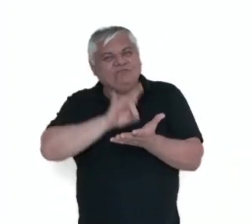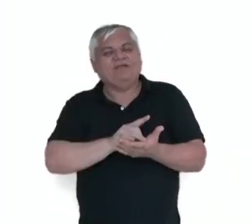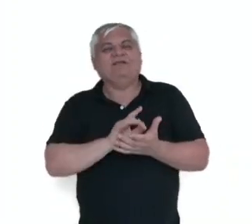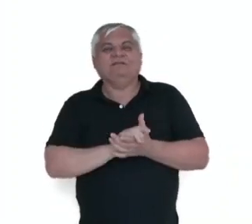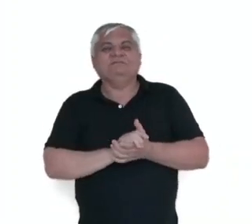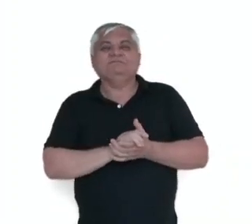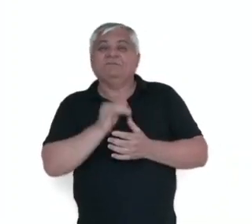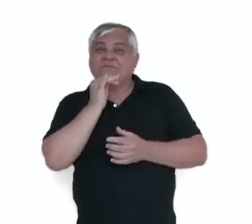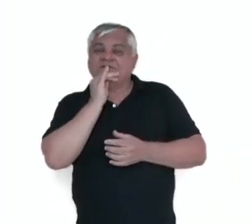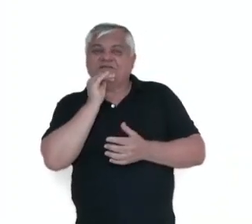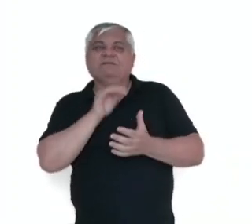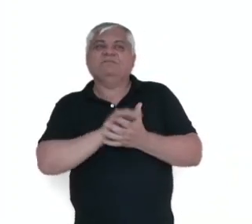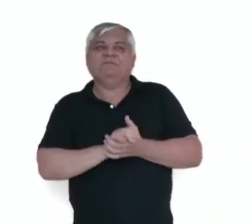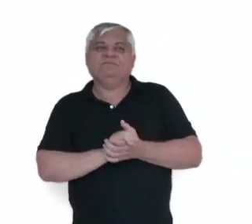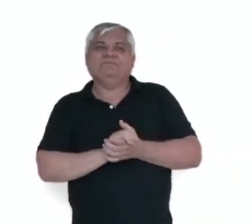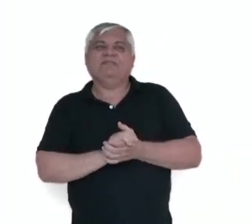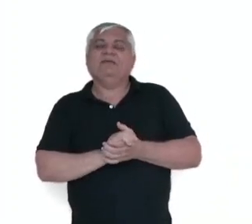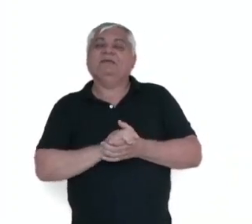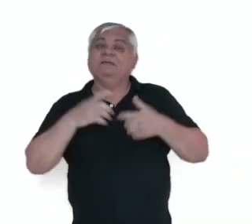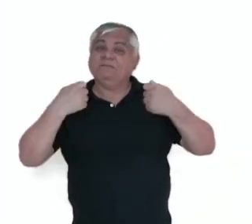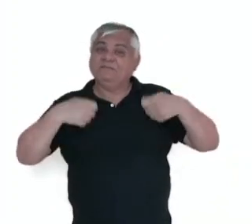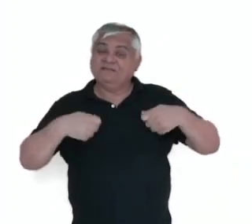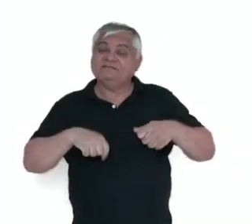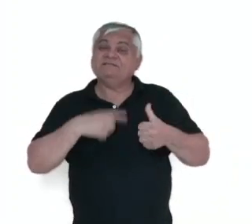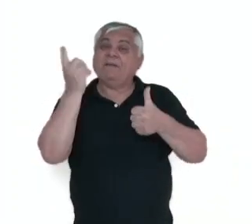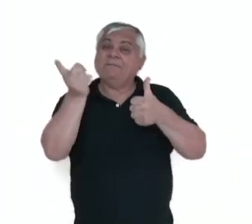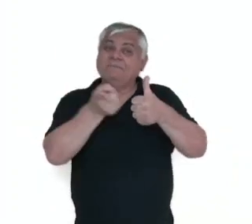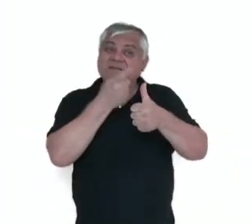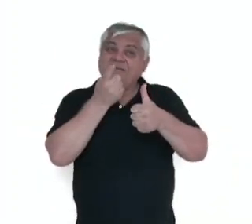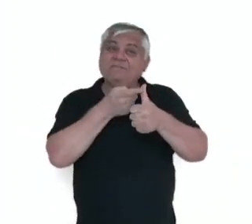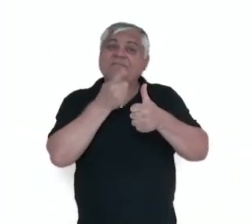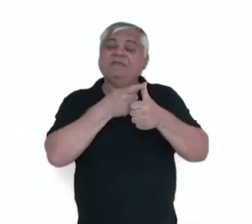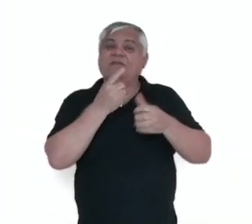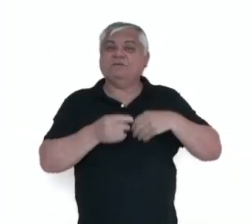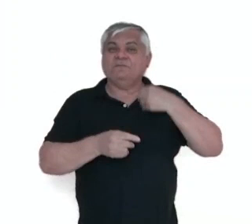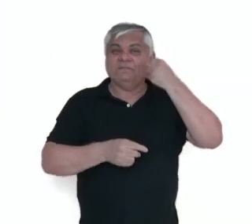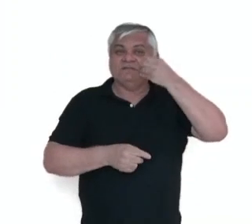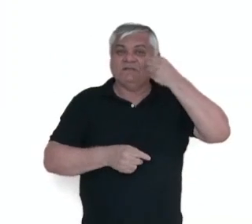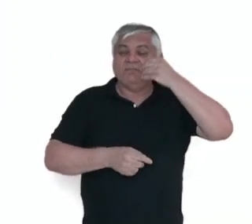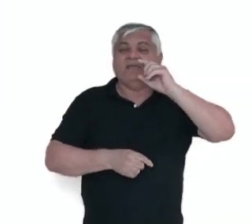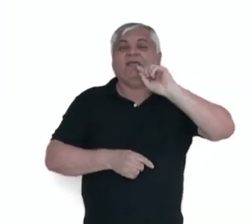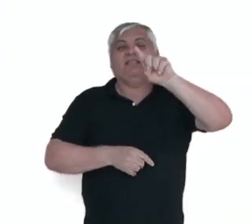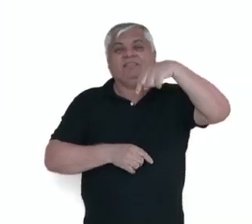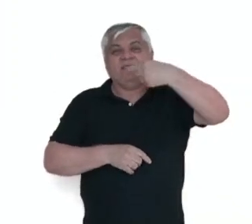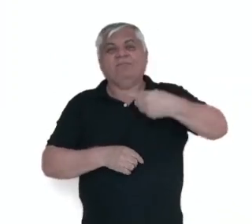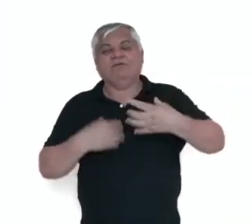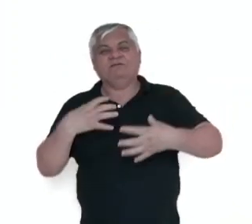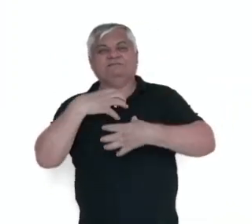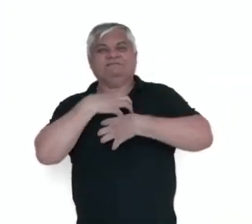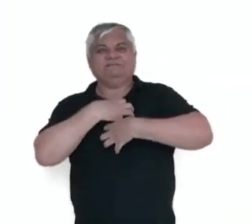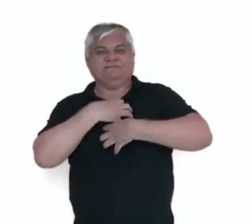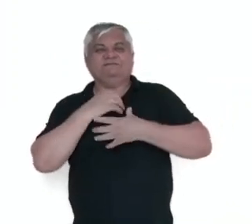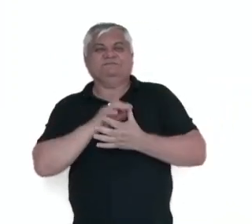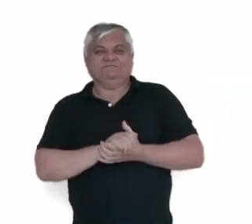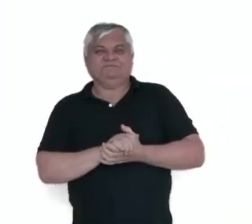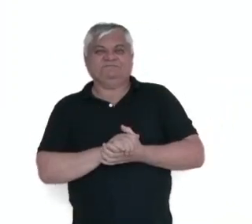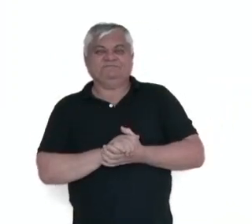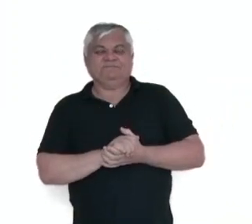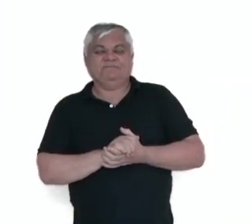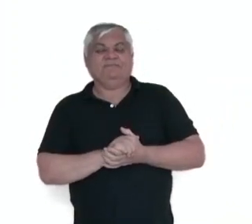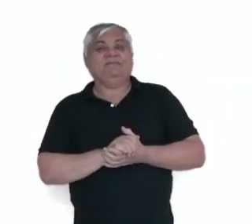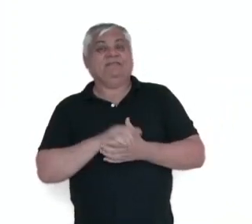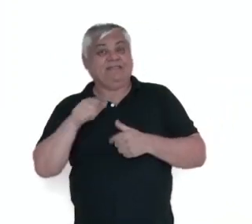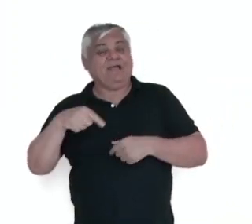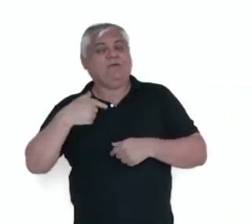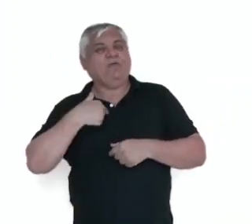determinada causa se seguirá necessariamente determinado efeito. Assim, é por força do hábito que eu formulo